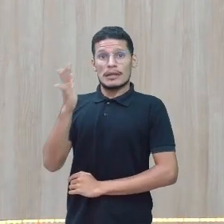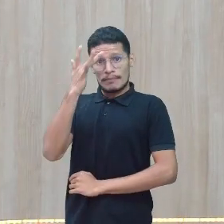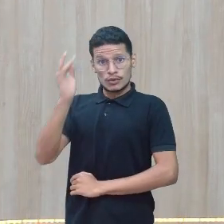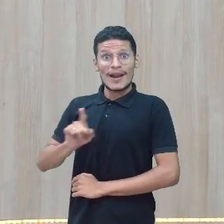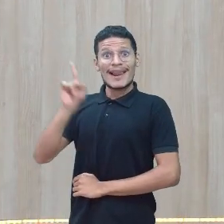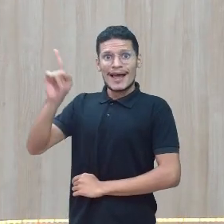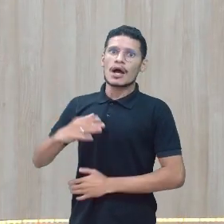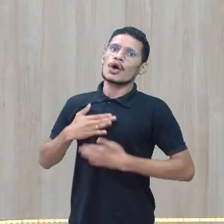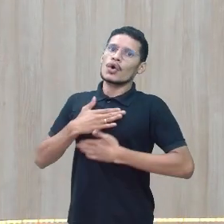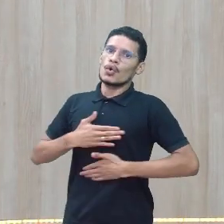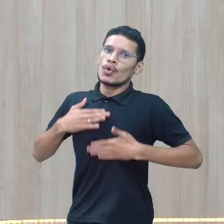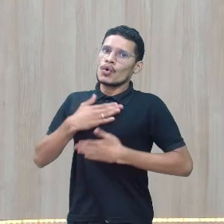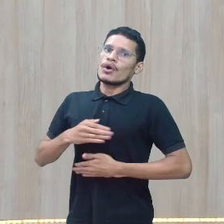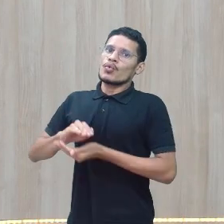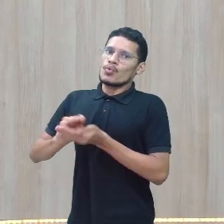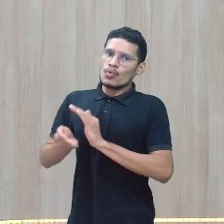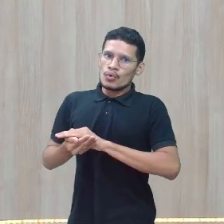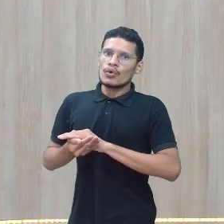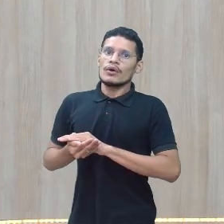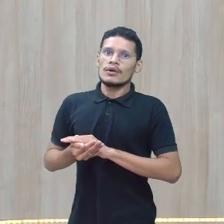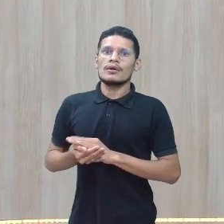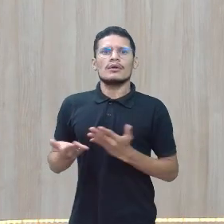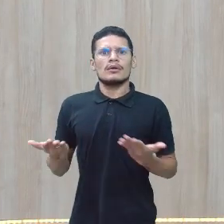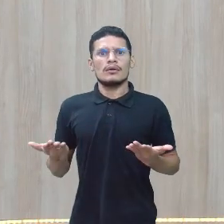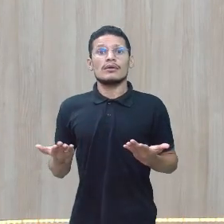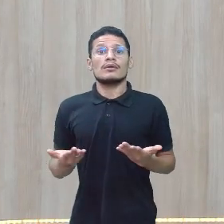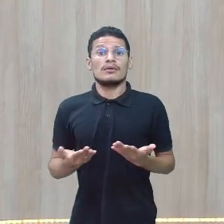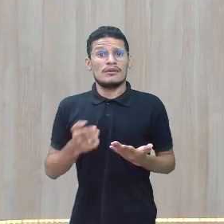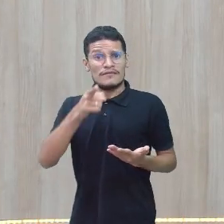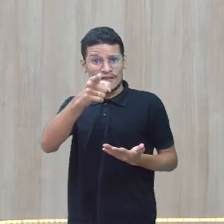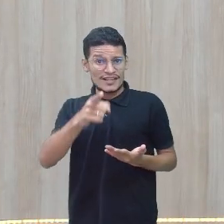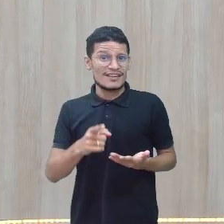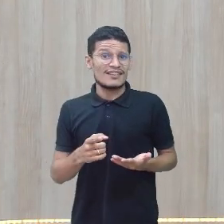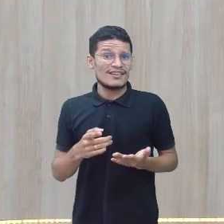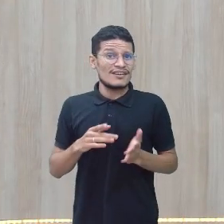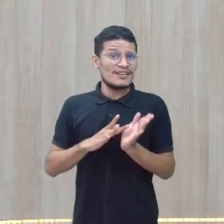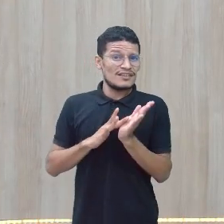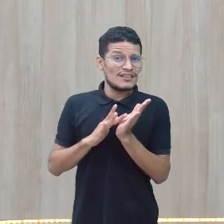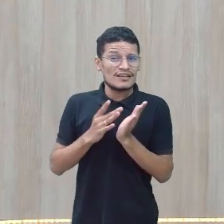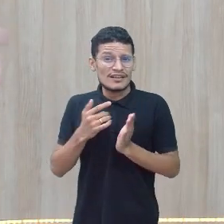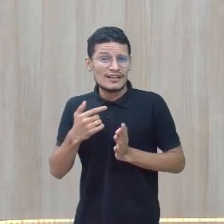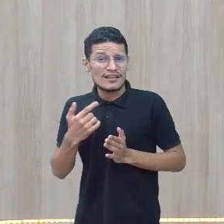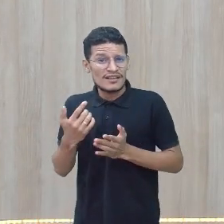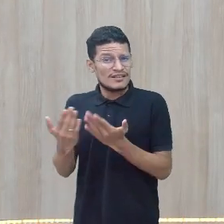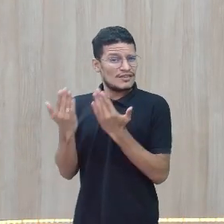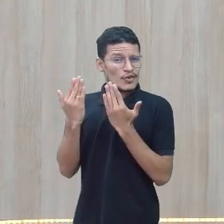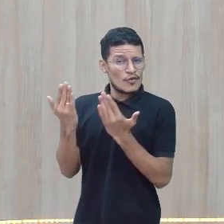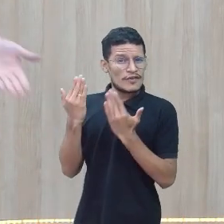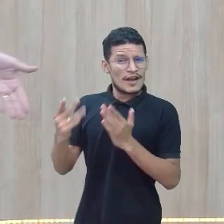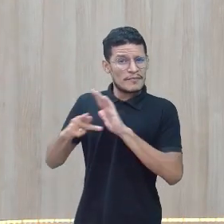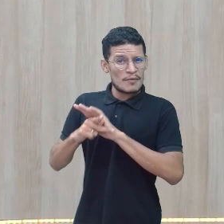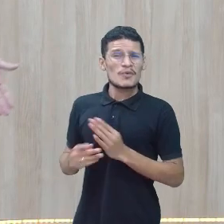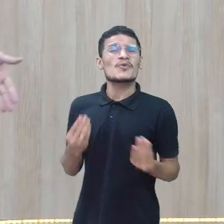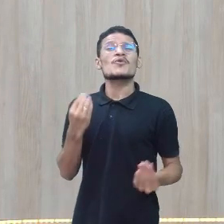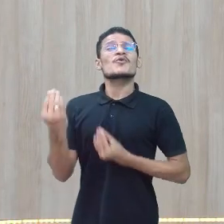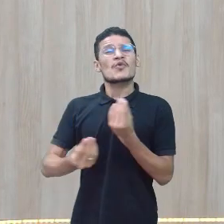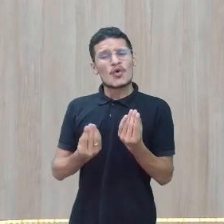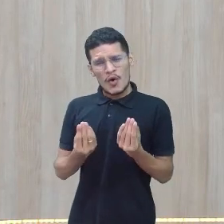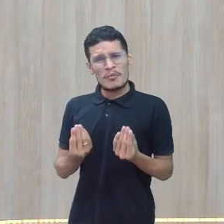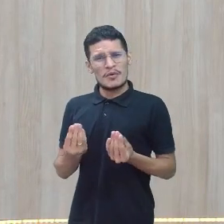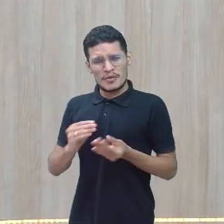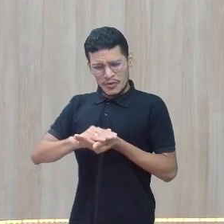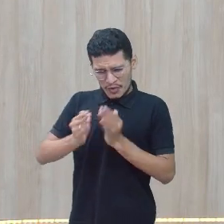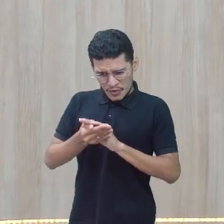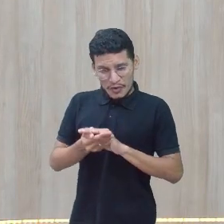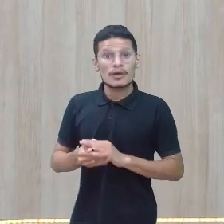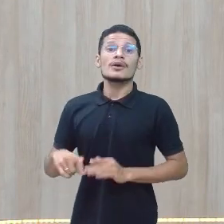lá gostam desse tipo de comida. No mínimo, você já ia desconfiar, né? Professora, isso é impossível, porque a